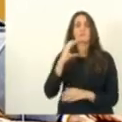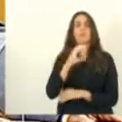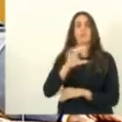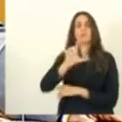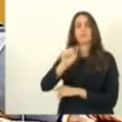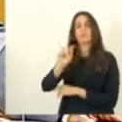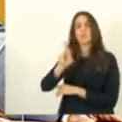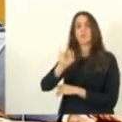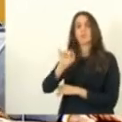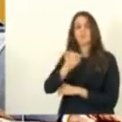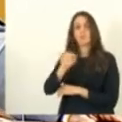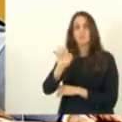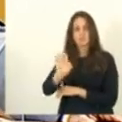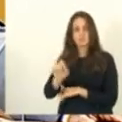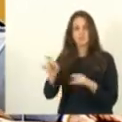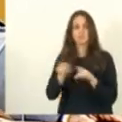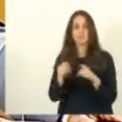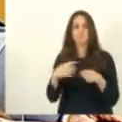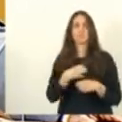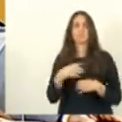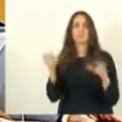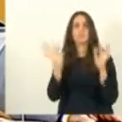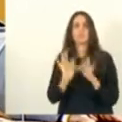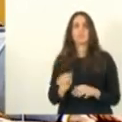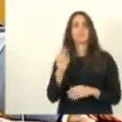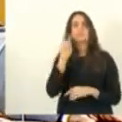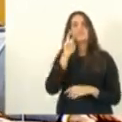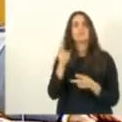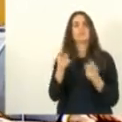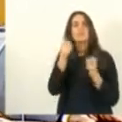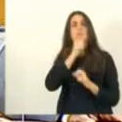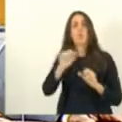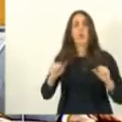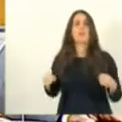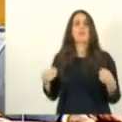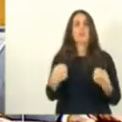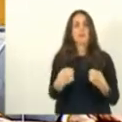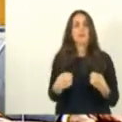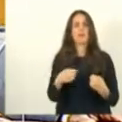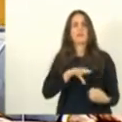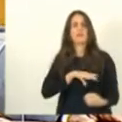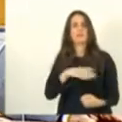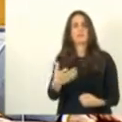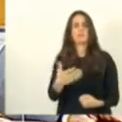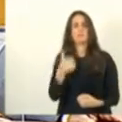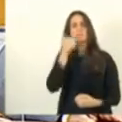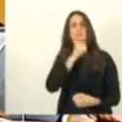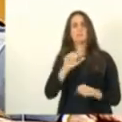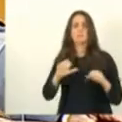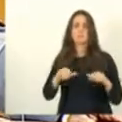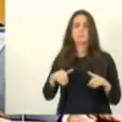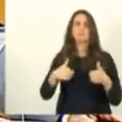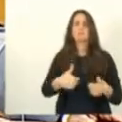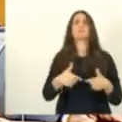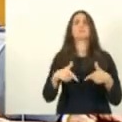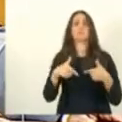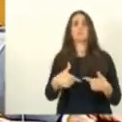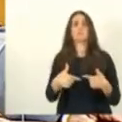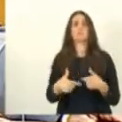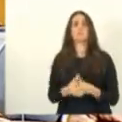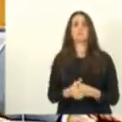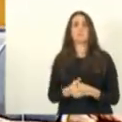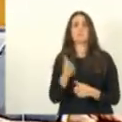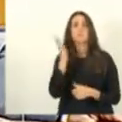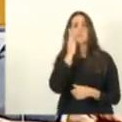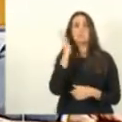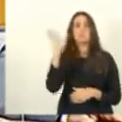faço novamente hoje. Muito feliz em ver as mulheres aí, a coragem de vocês, o desprendimento de vocês, saber que dentro